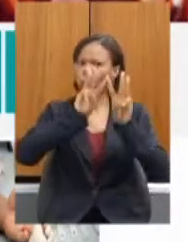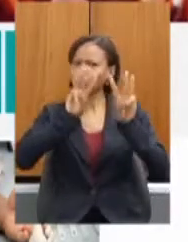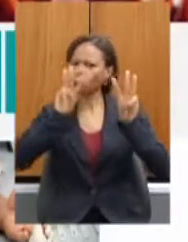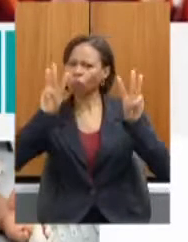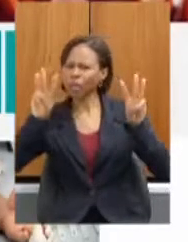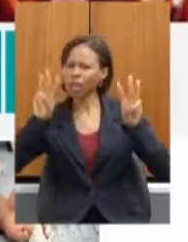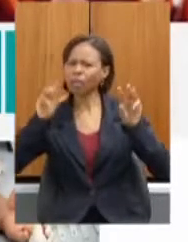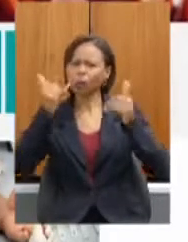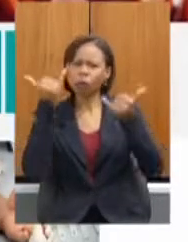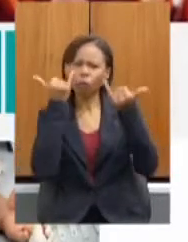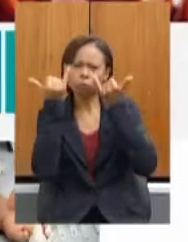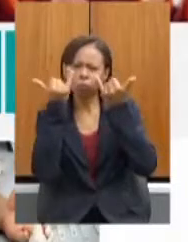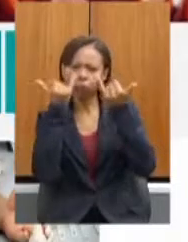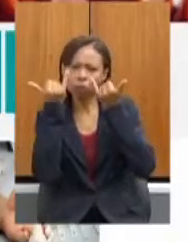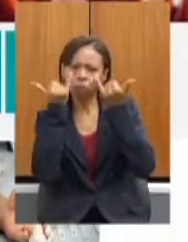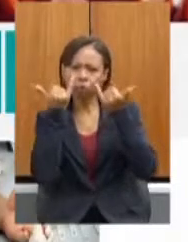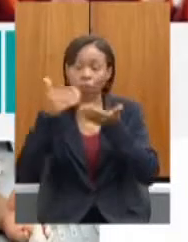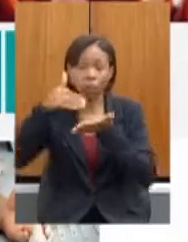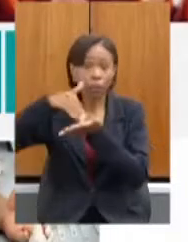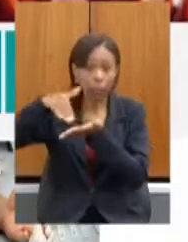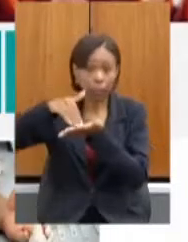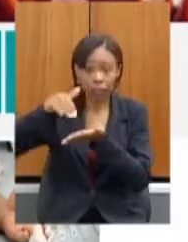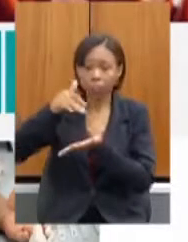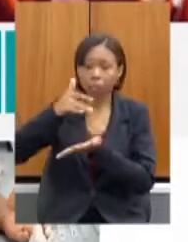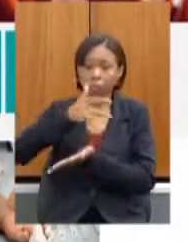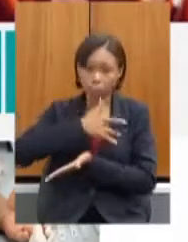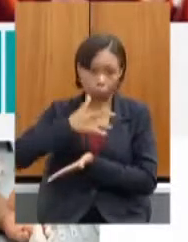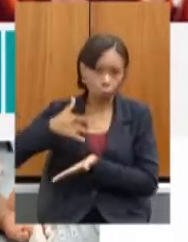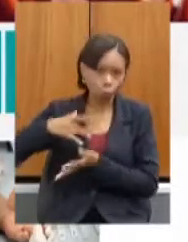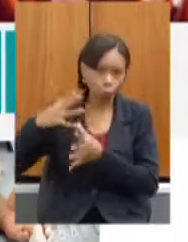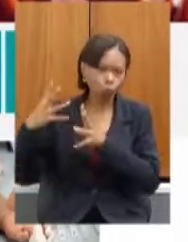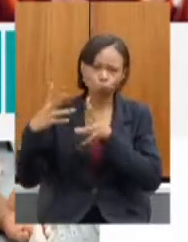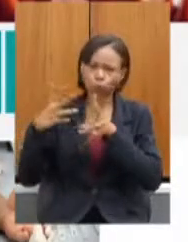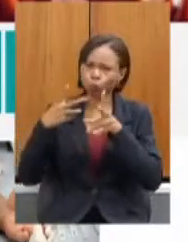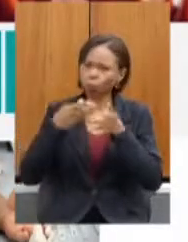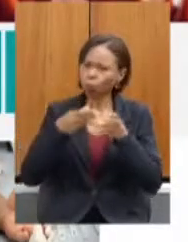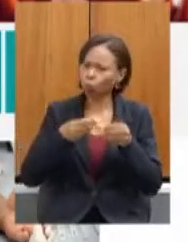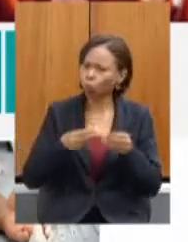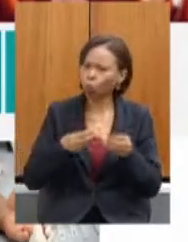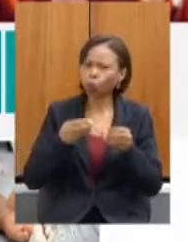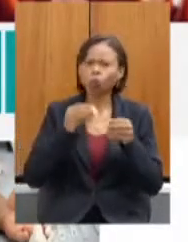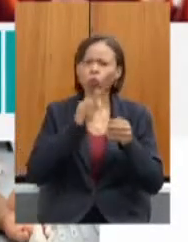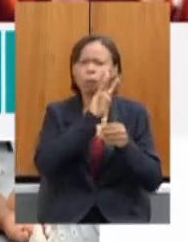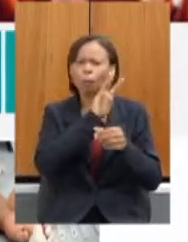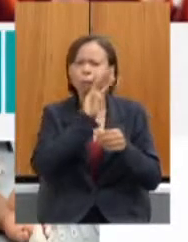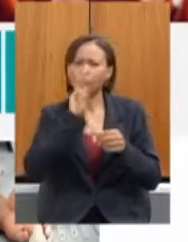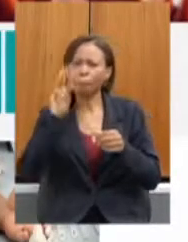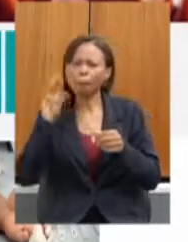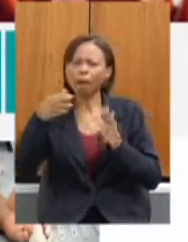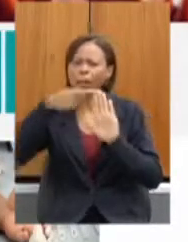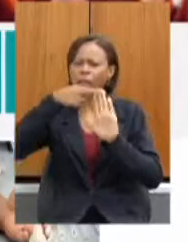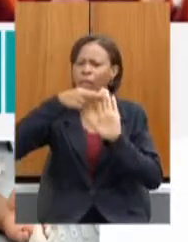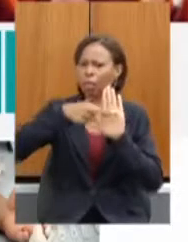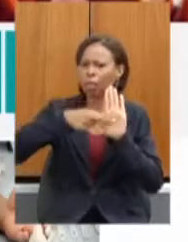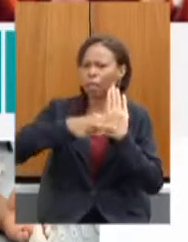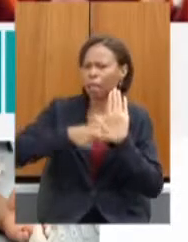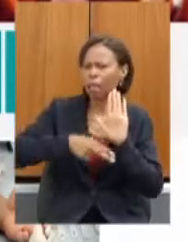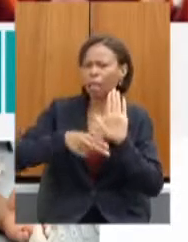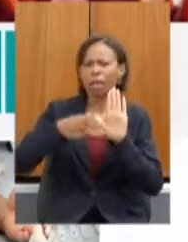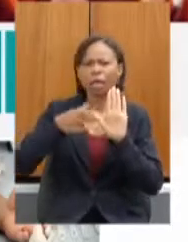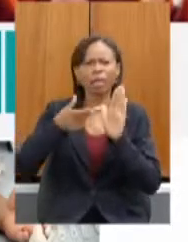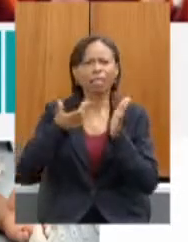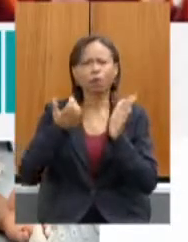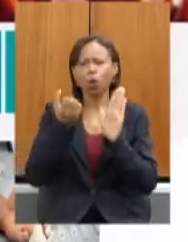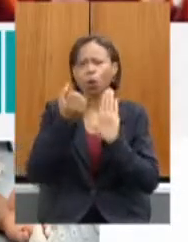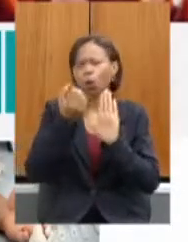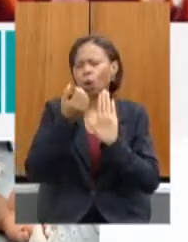dados tudo que nós temos na secretaria desde o nosso biya e a todas as nossas normatizações as aos